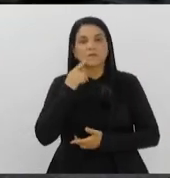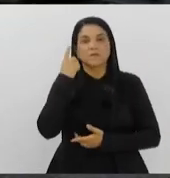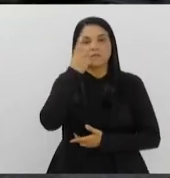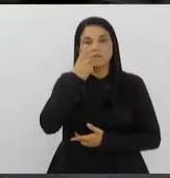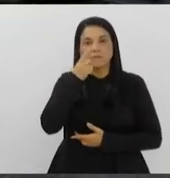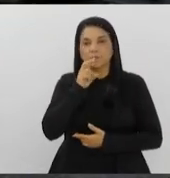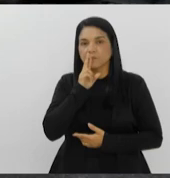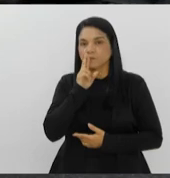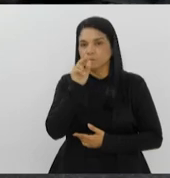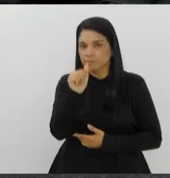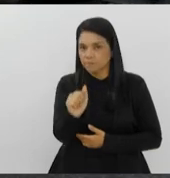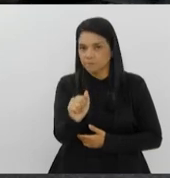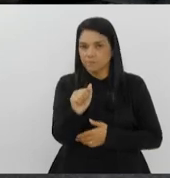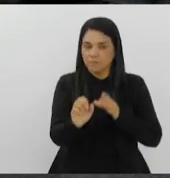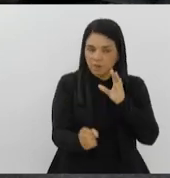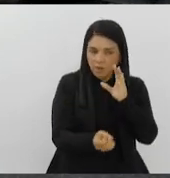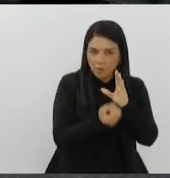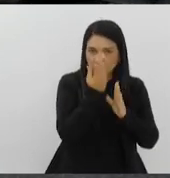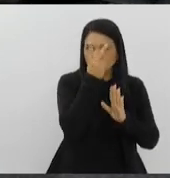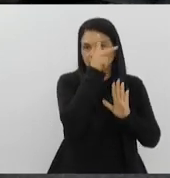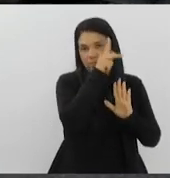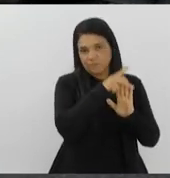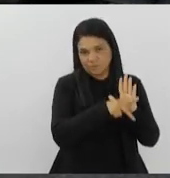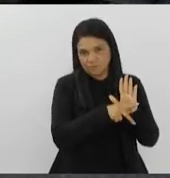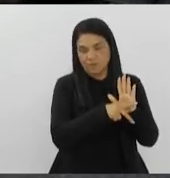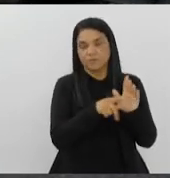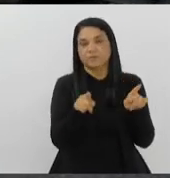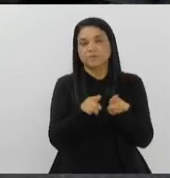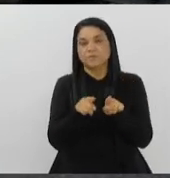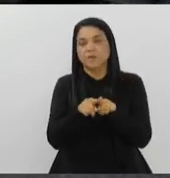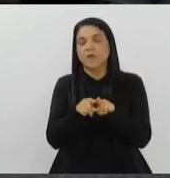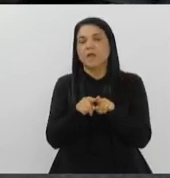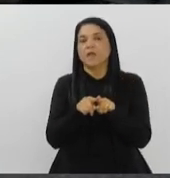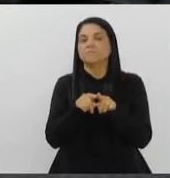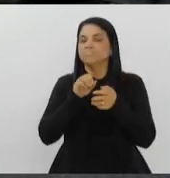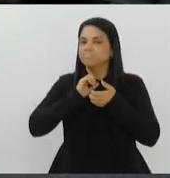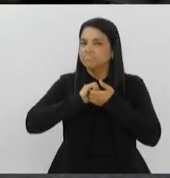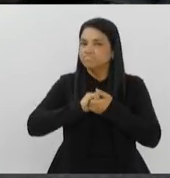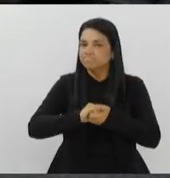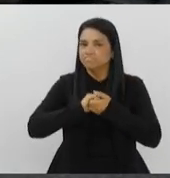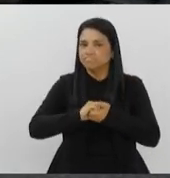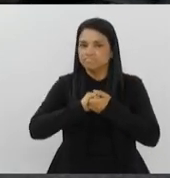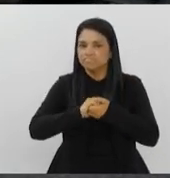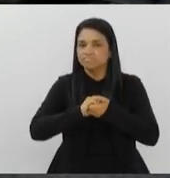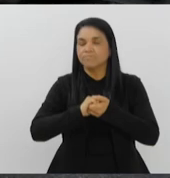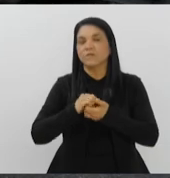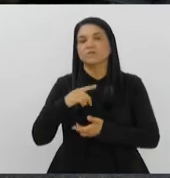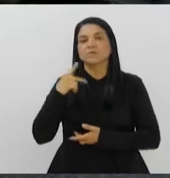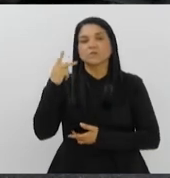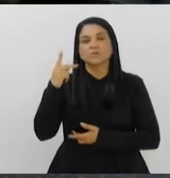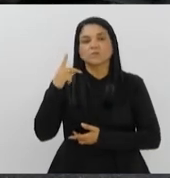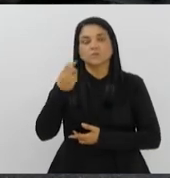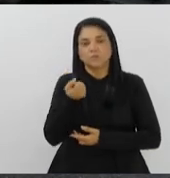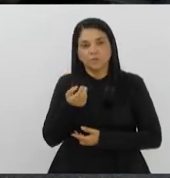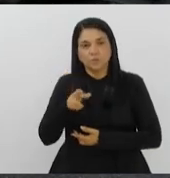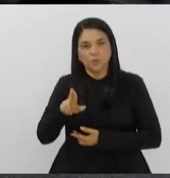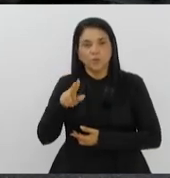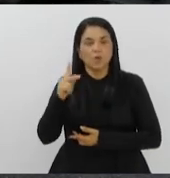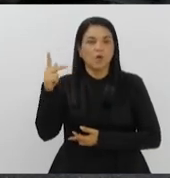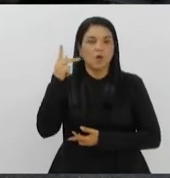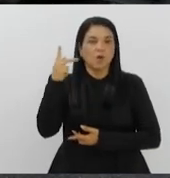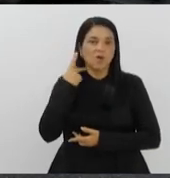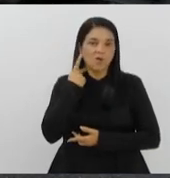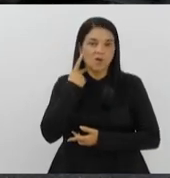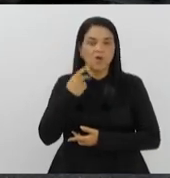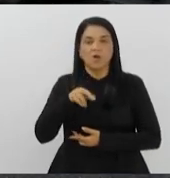Rodrigo Amorim, que é autor desse projeto, saudar aqui de modo muito fraterno o doutor Robson, que nos acompanha nessa